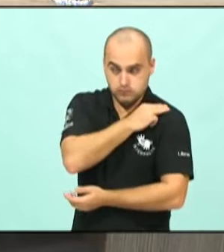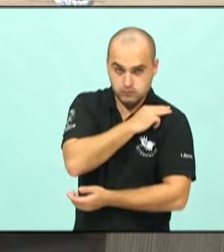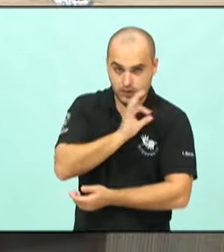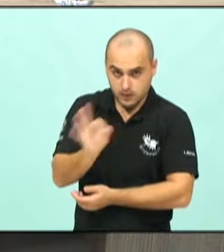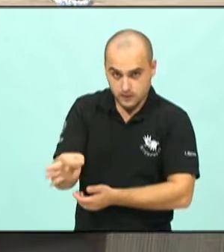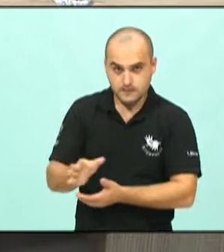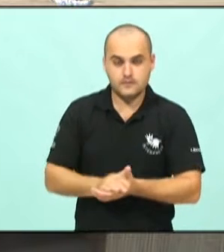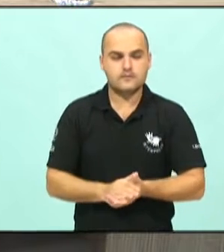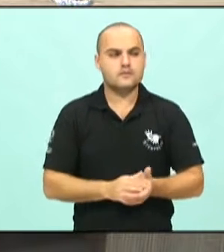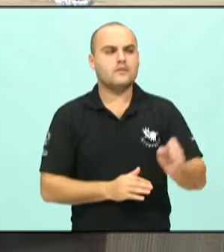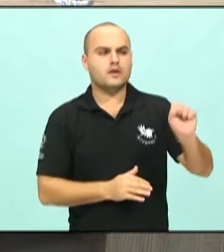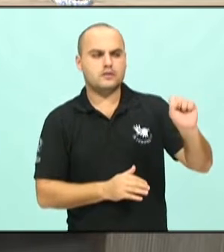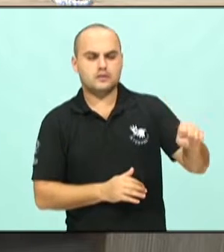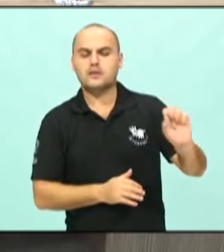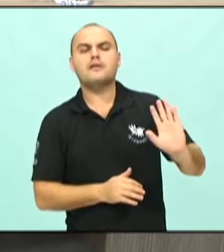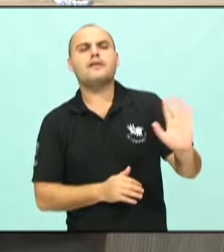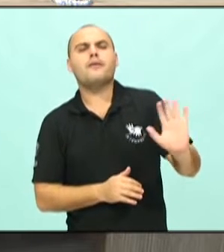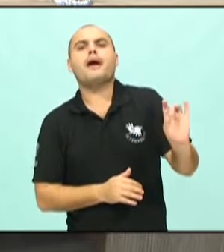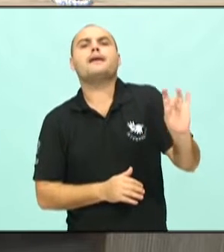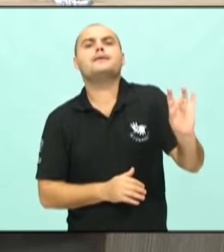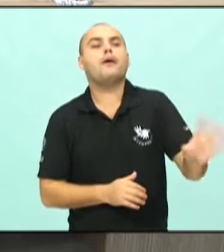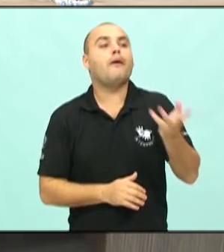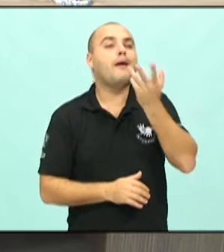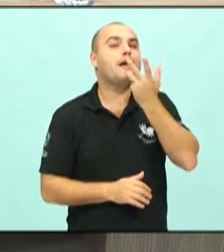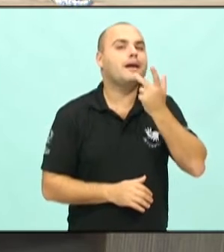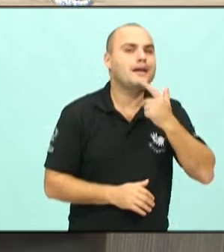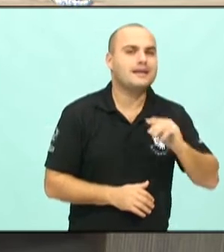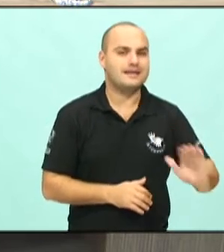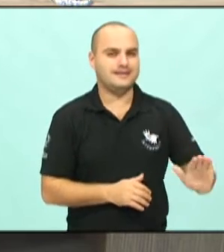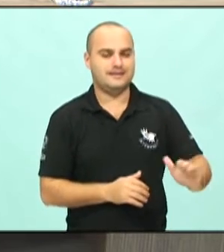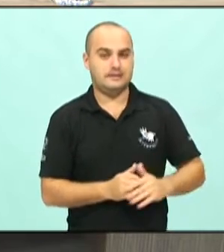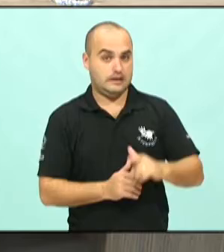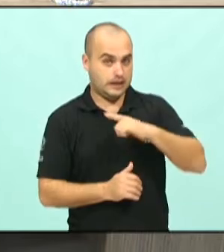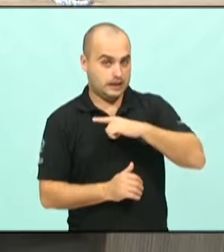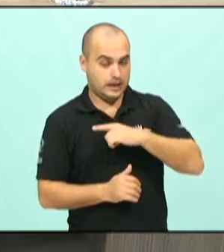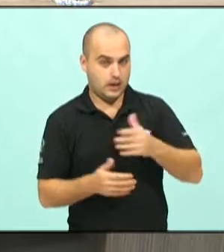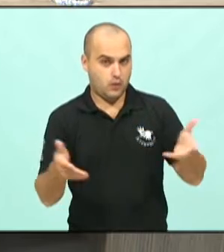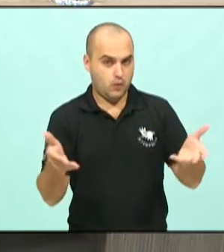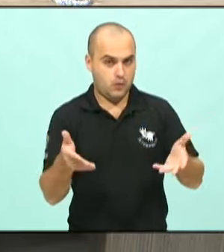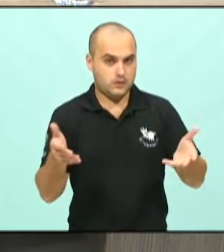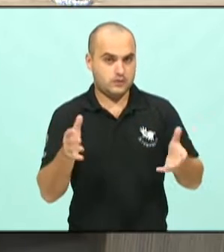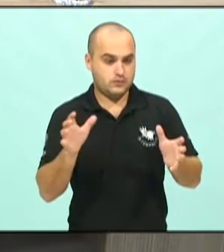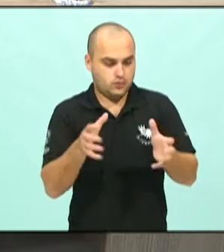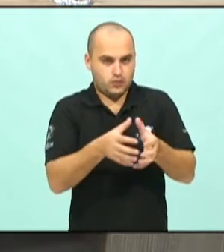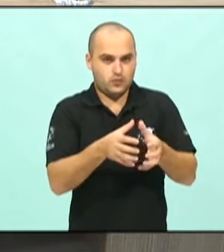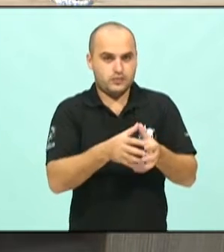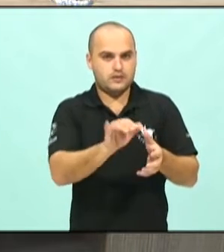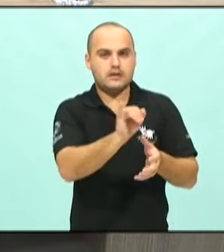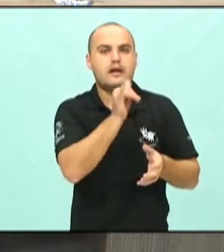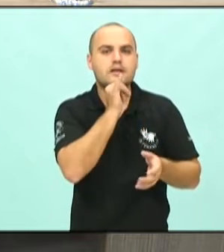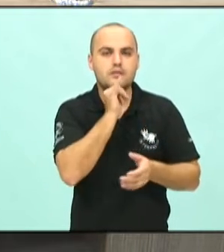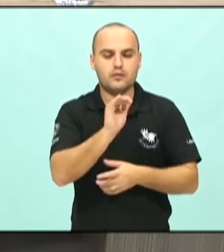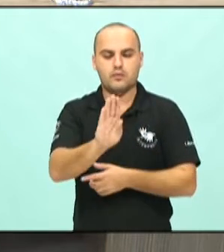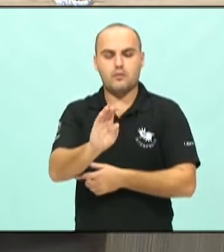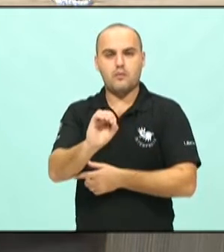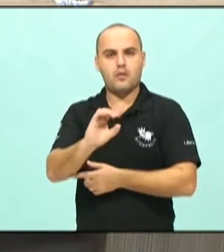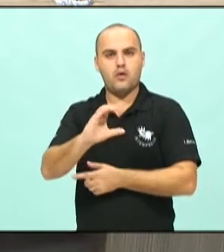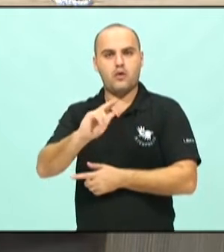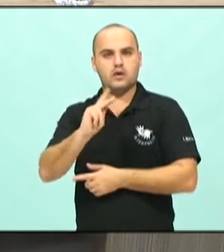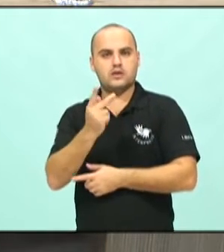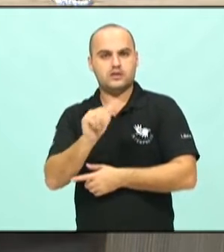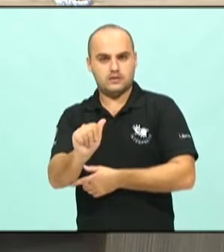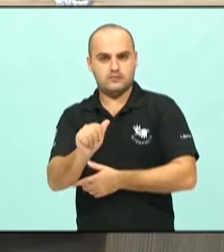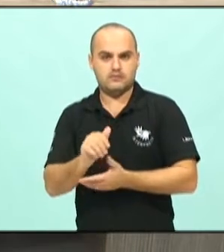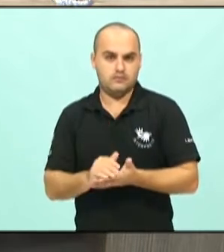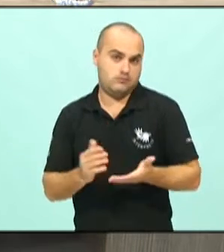eu não vejo só o fator da criança, né? Nós temos modalidades hoje em Itajaí, que eu vou te dar um exemplo, boccia. A boccia, dificilmente tu vai